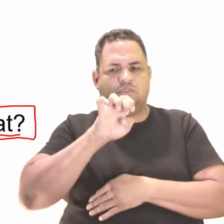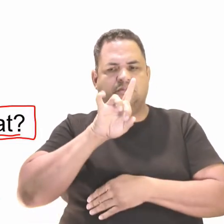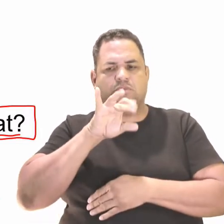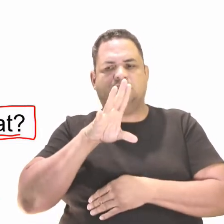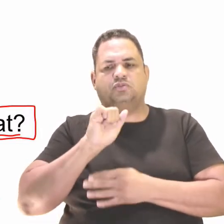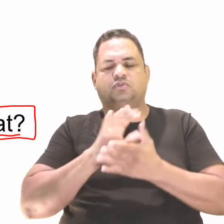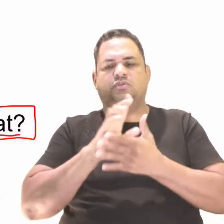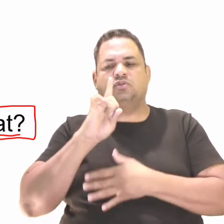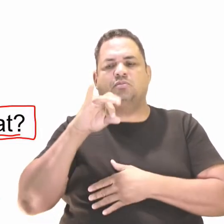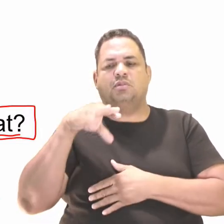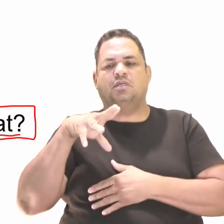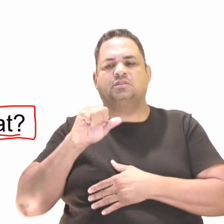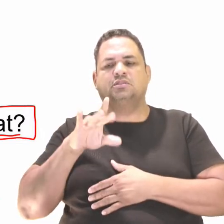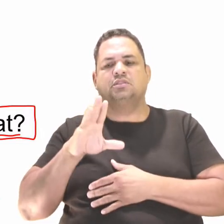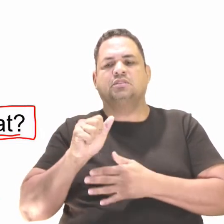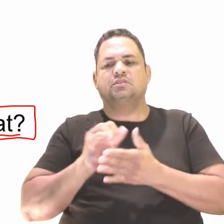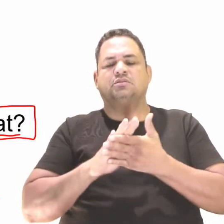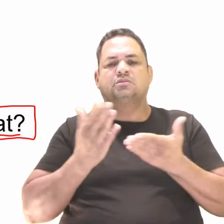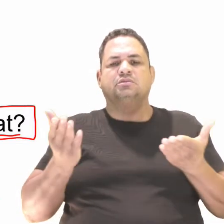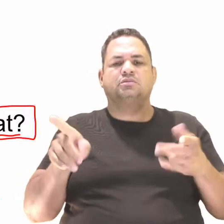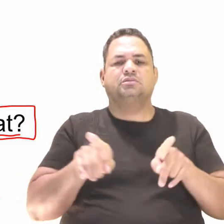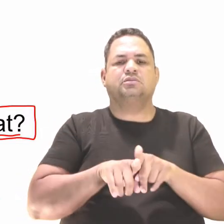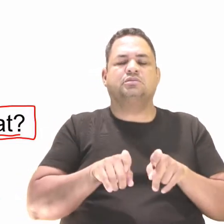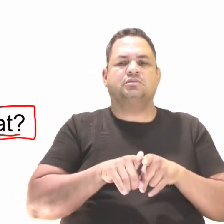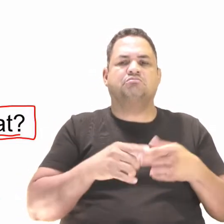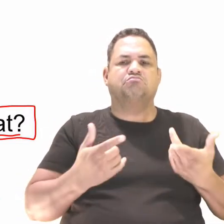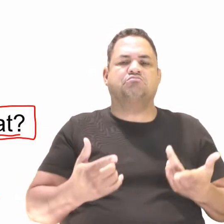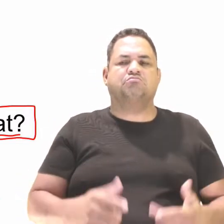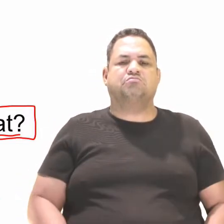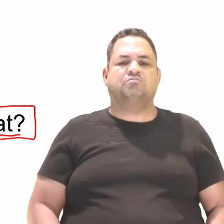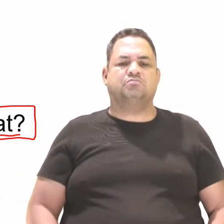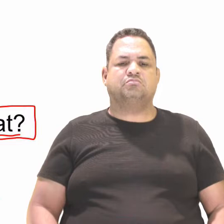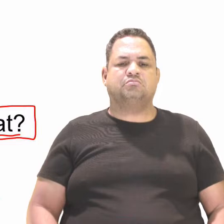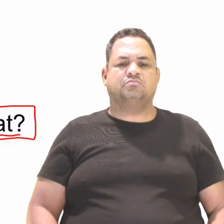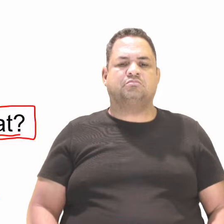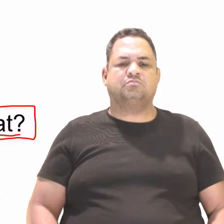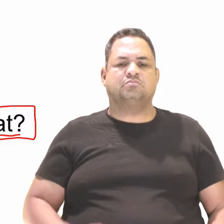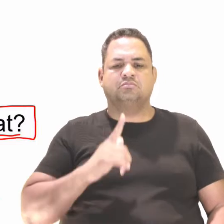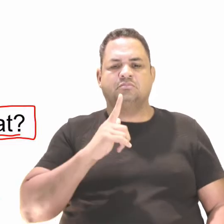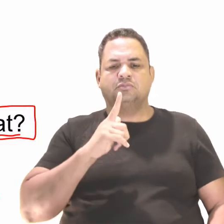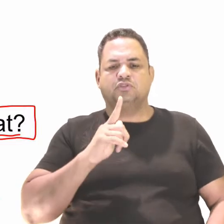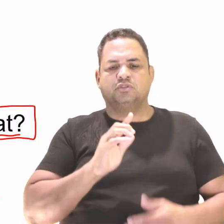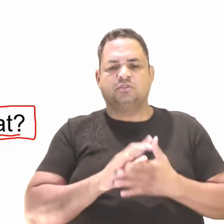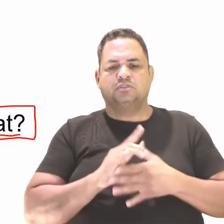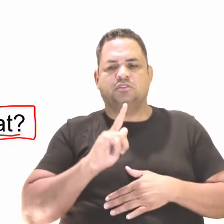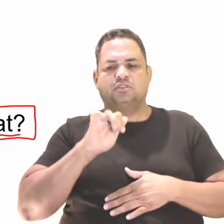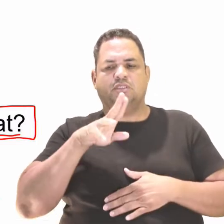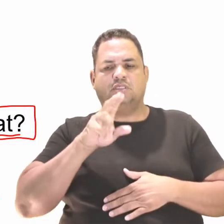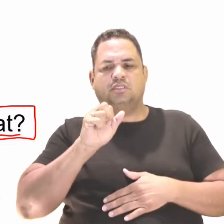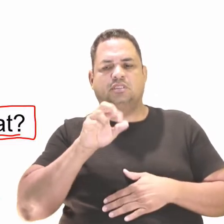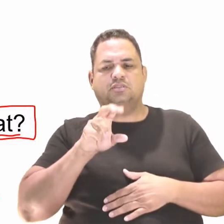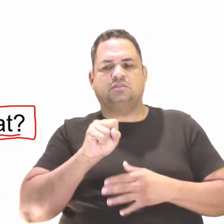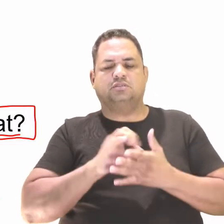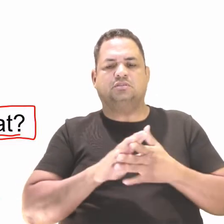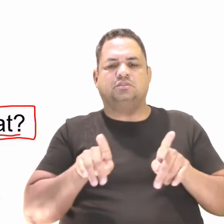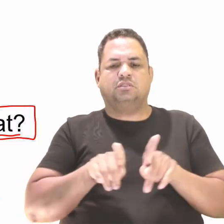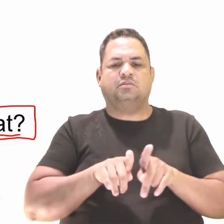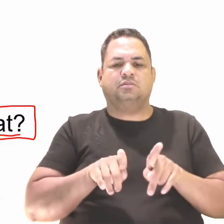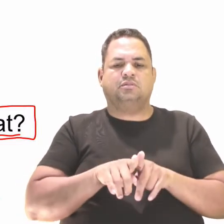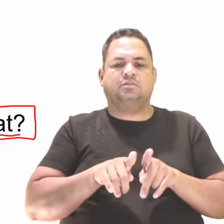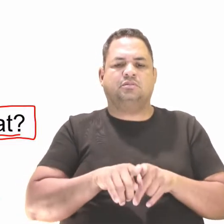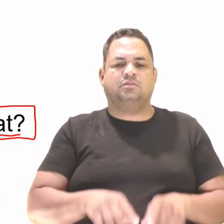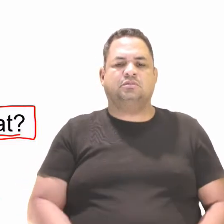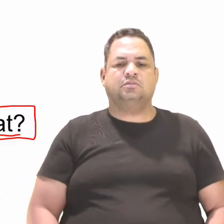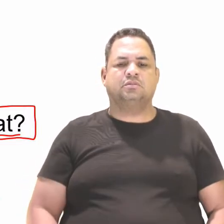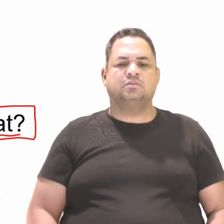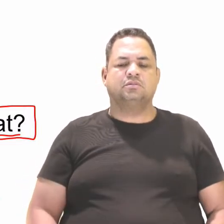aprender bastante coisa interessante, além dos slangs, que são as gírias, slangs. Muito bem, isso aqui é um